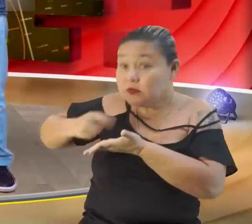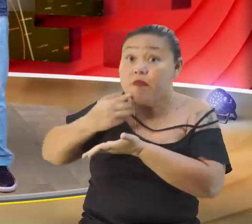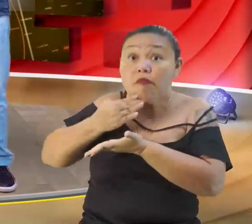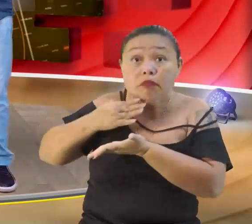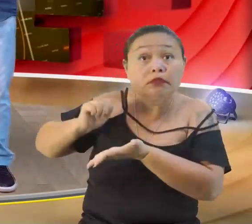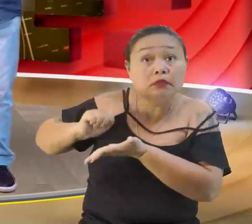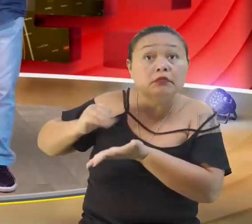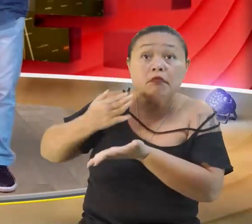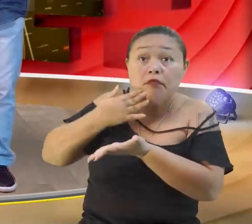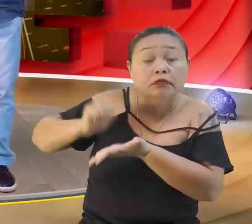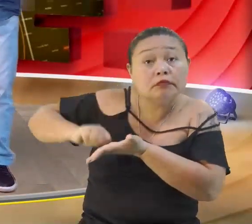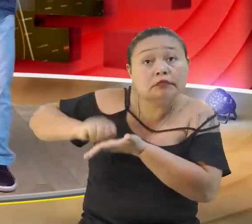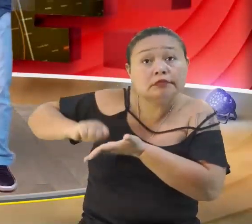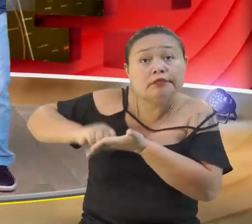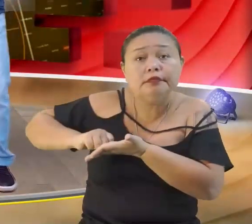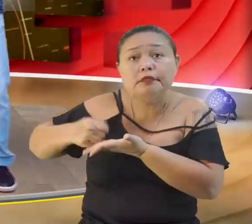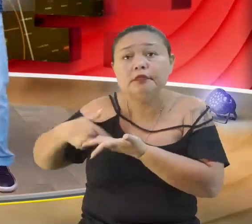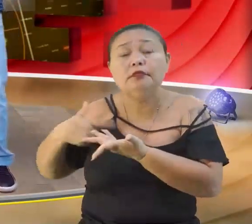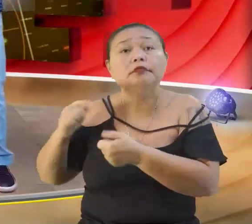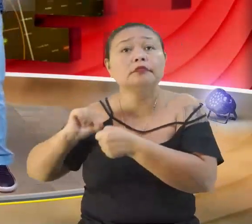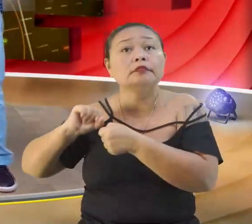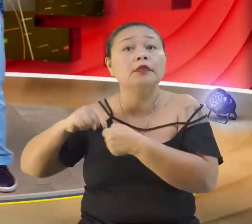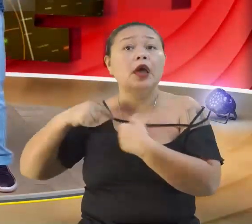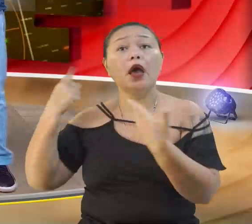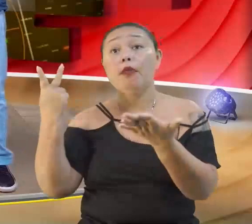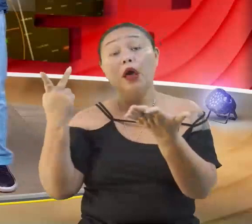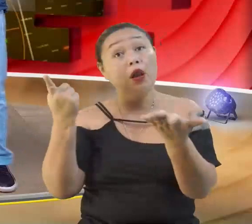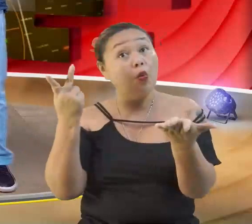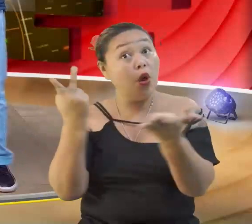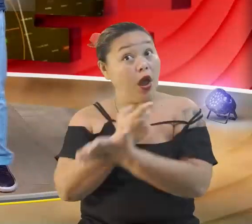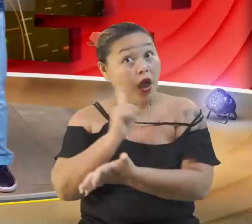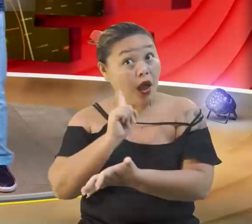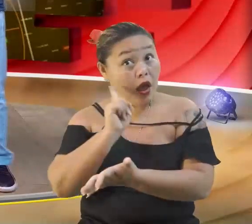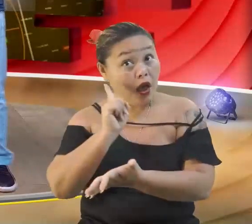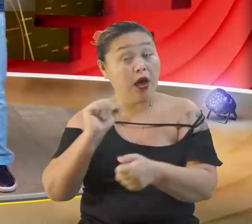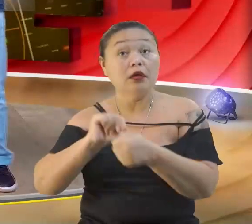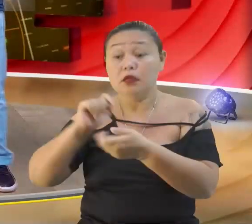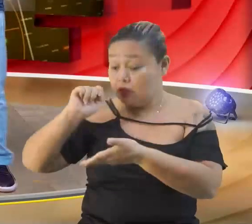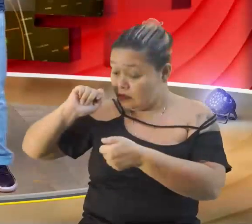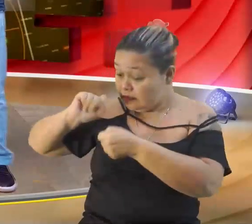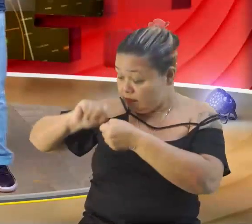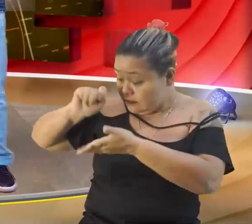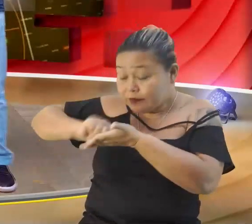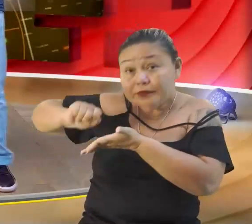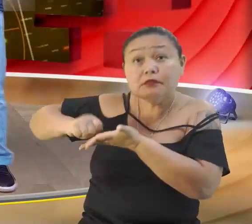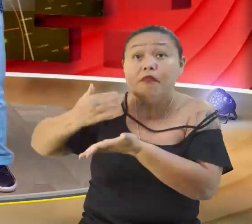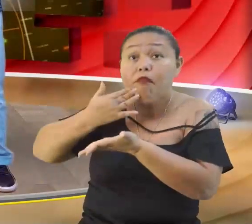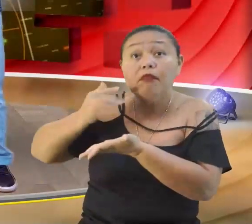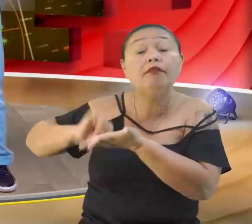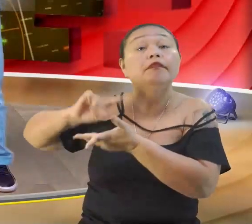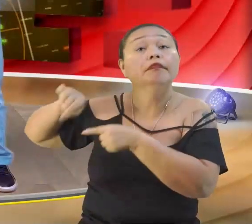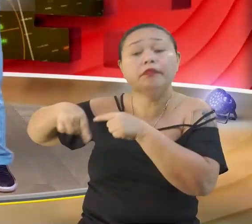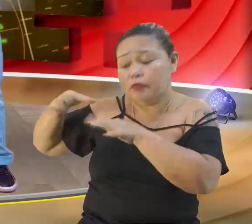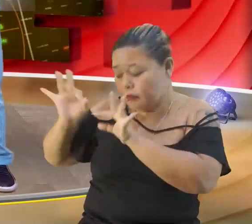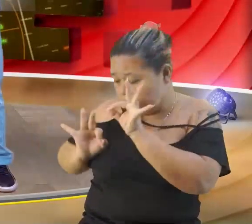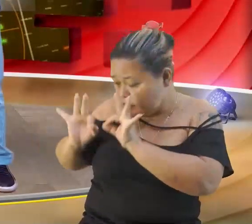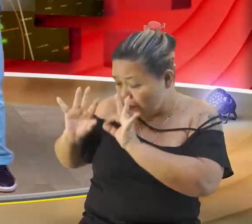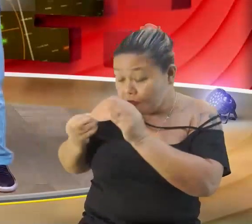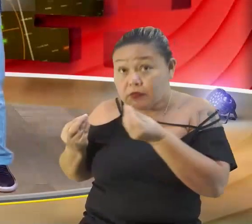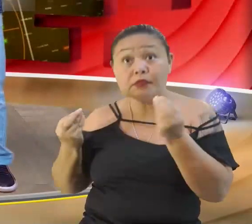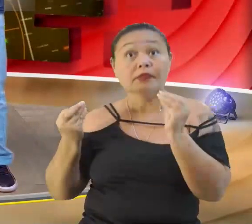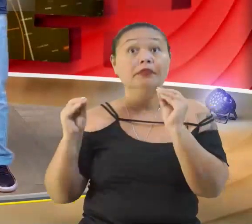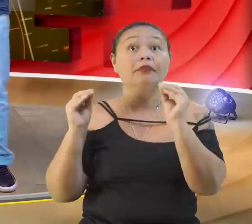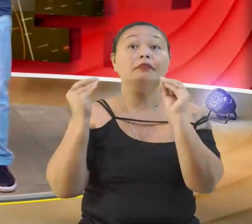Para não perder muito ali o fio da meada, para não errar, você faz no rascunho. Então já faz esse alinhamento.